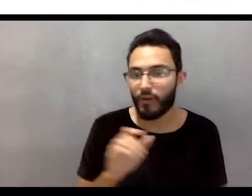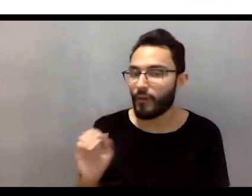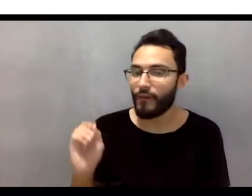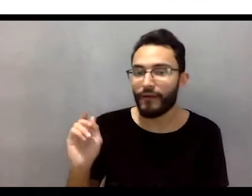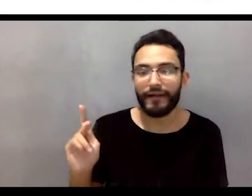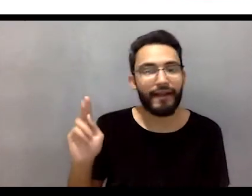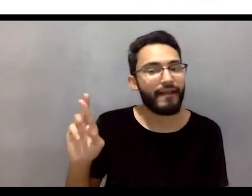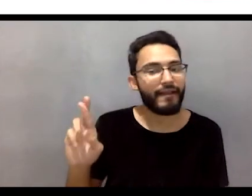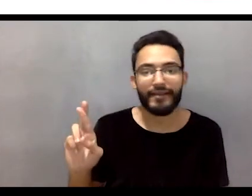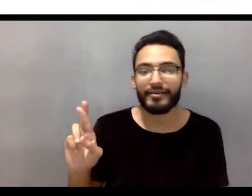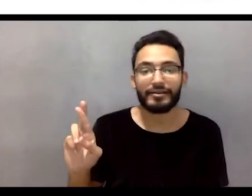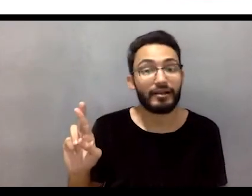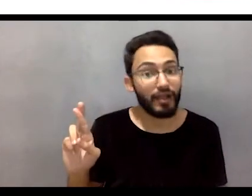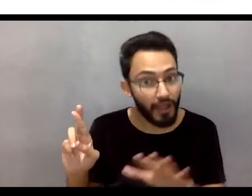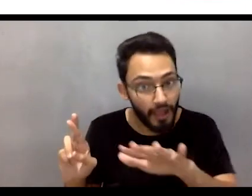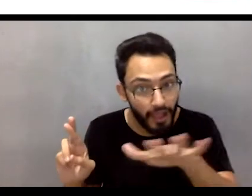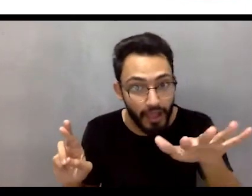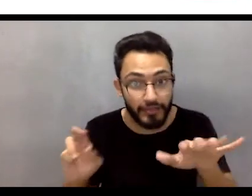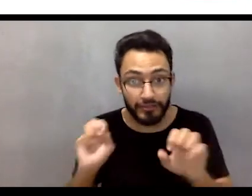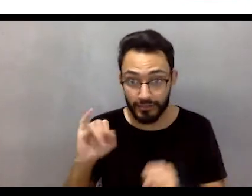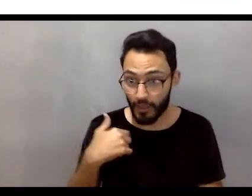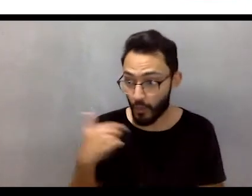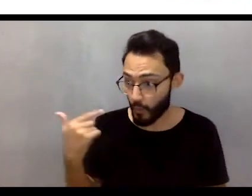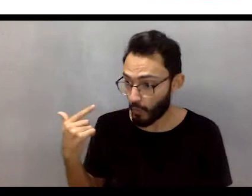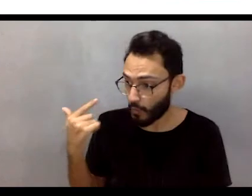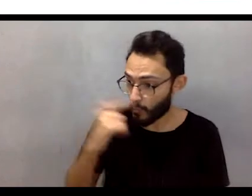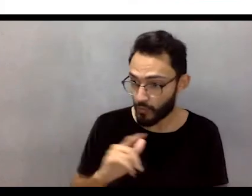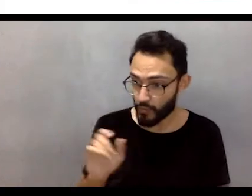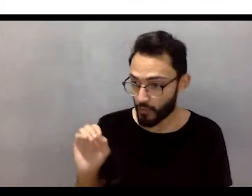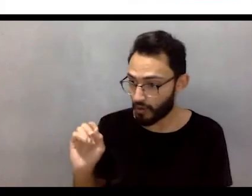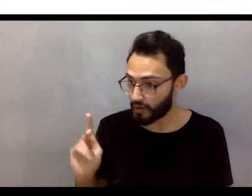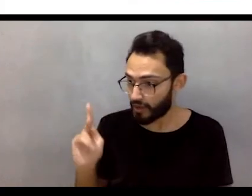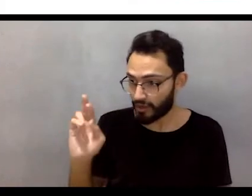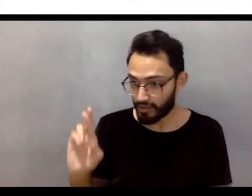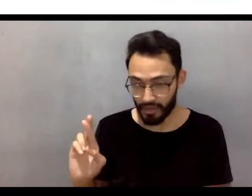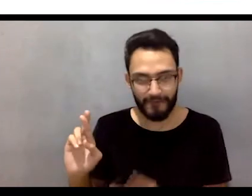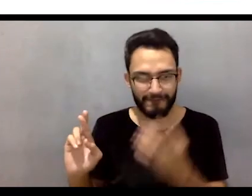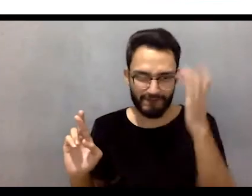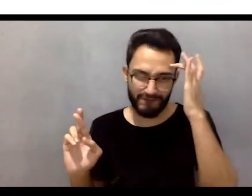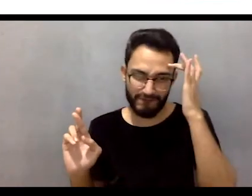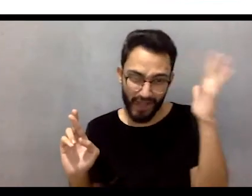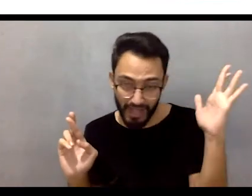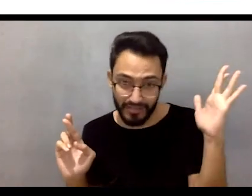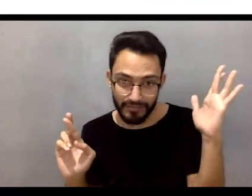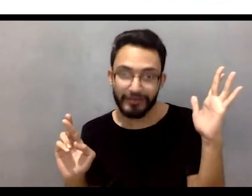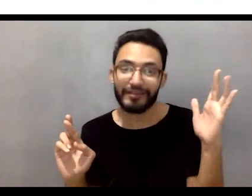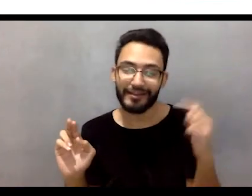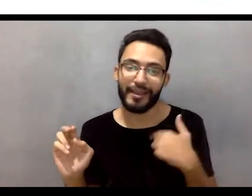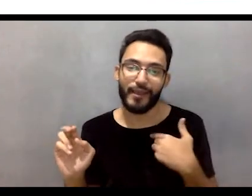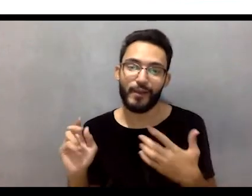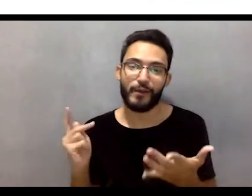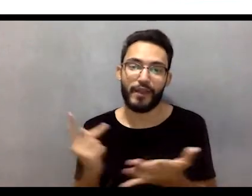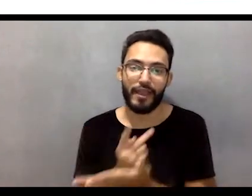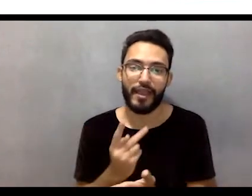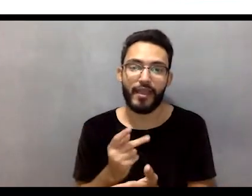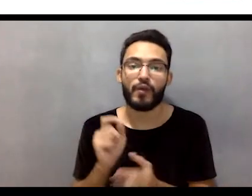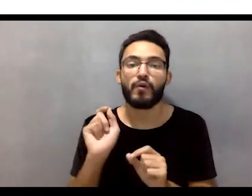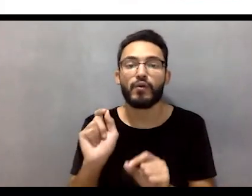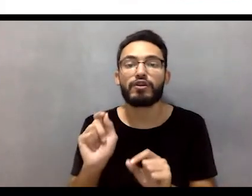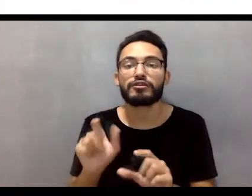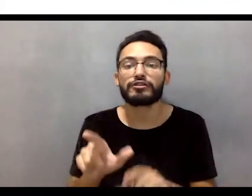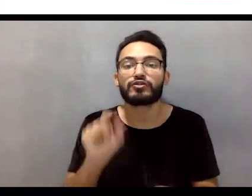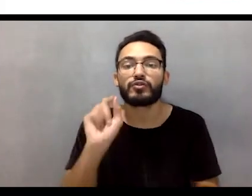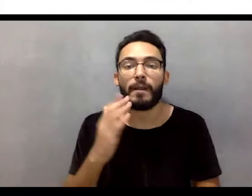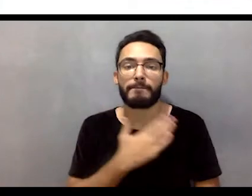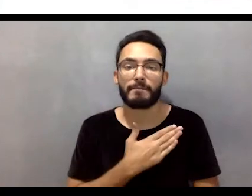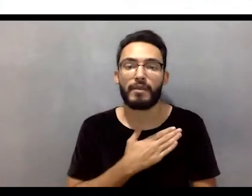E mais, se eu atingir facilmente o meu OKR, eu errei na definição do